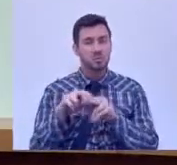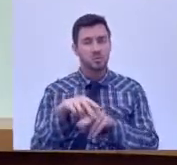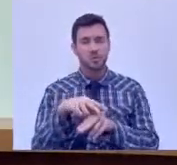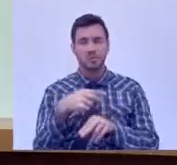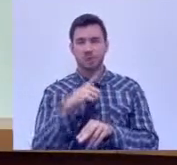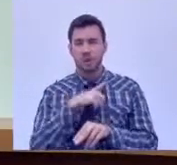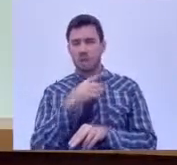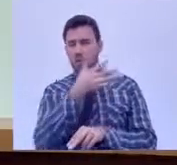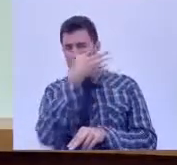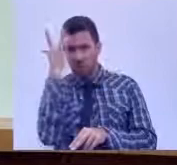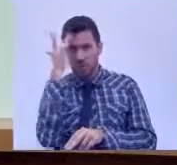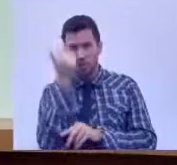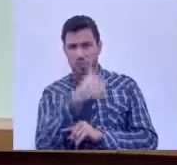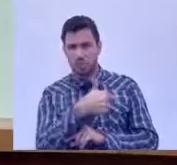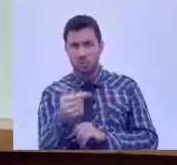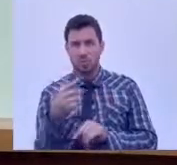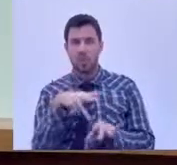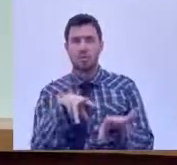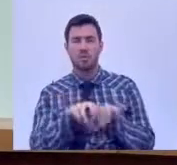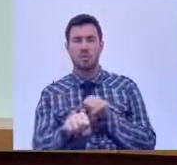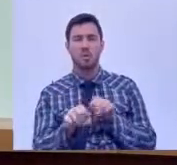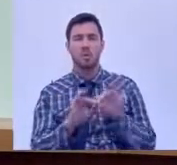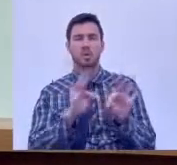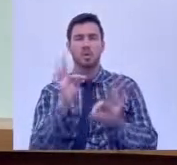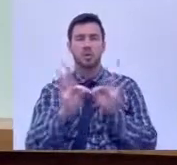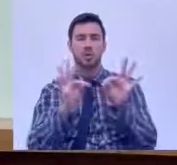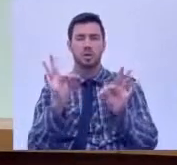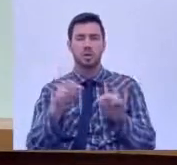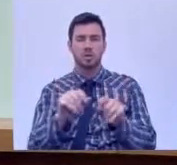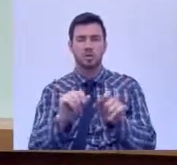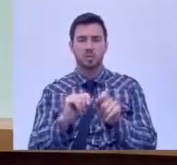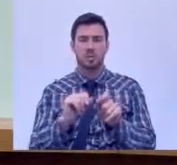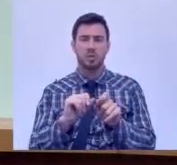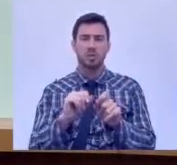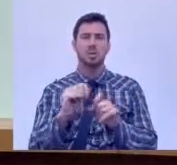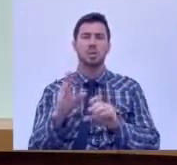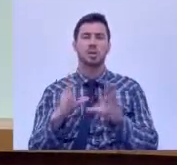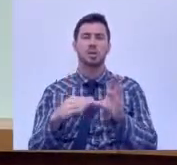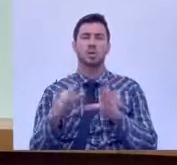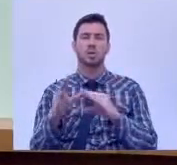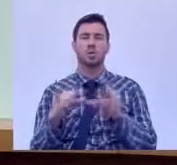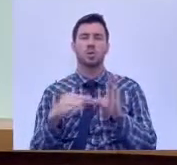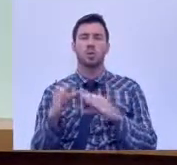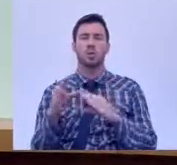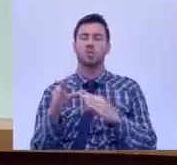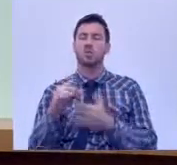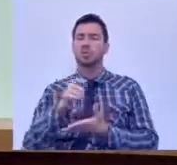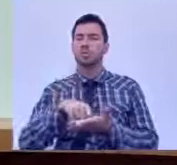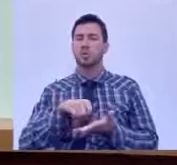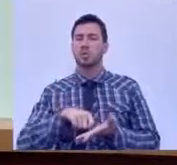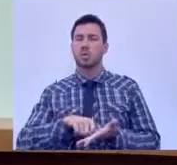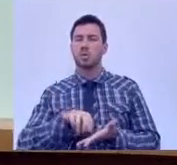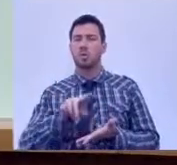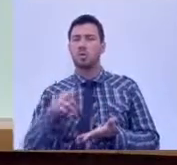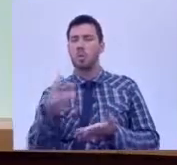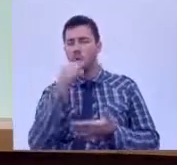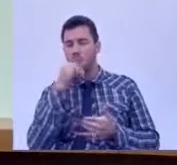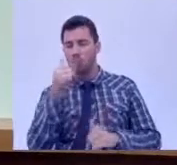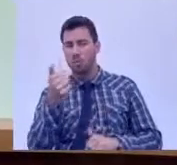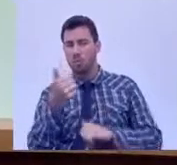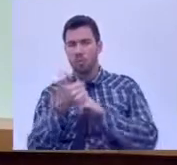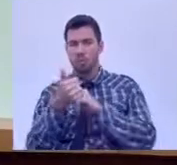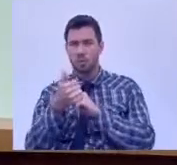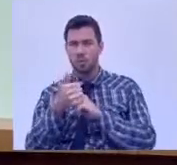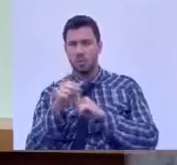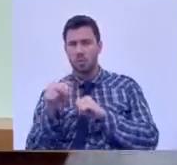técnica, formação técnica, para passar um concurso de escriturário, auxiliar, um concurso maior. O que ele